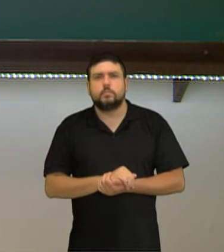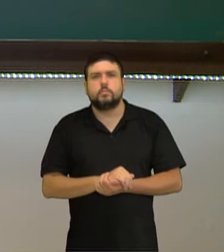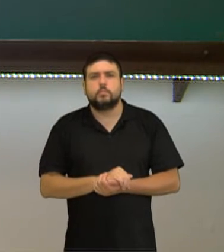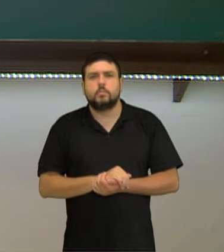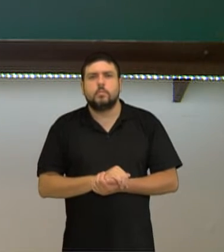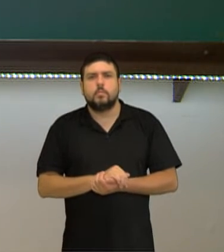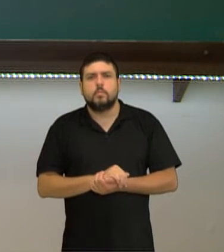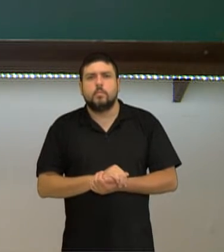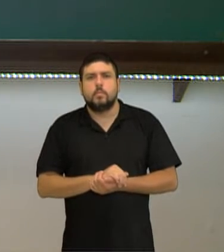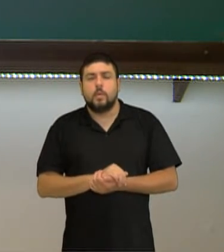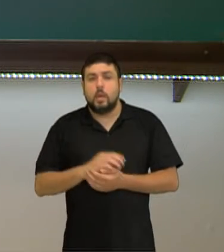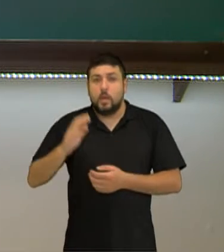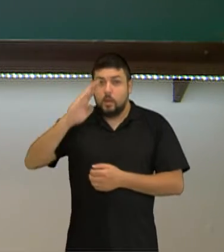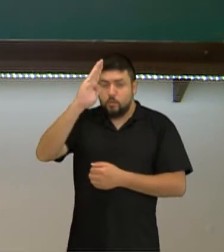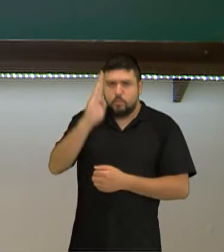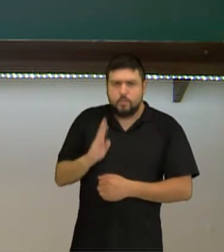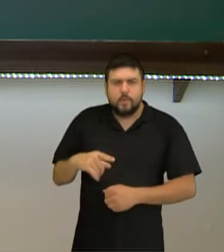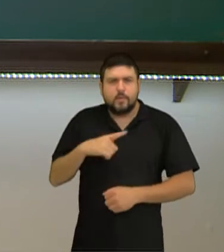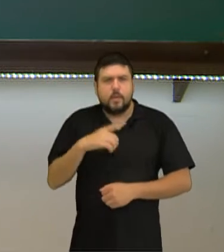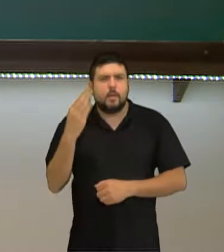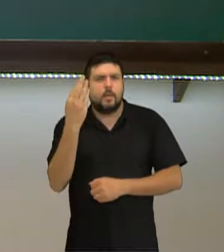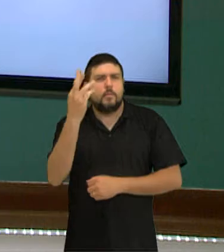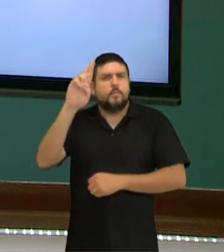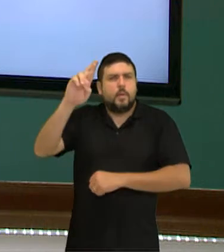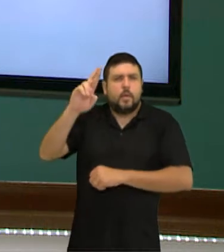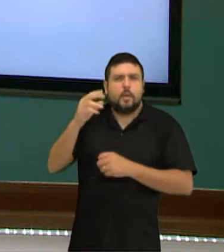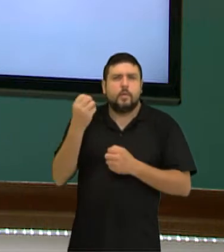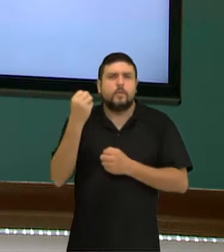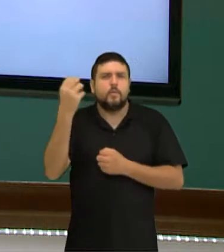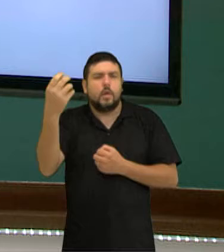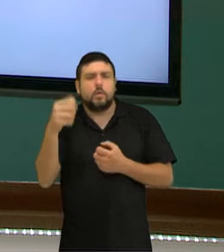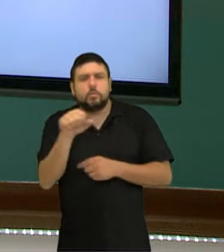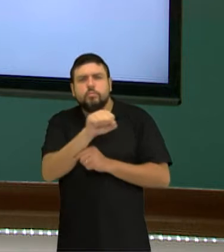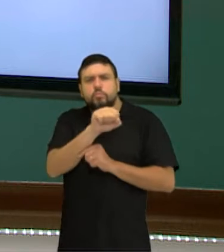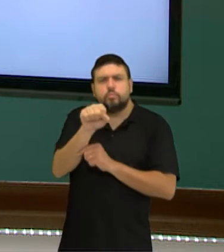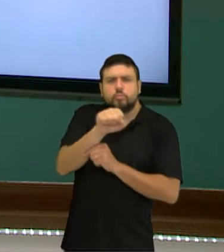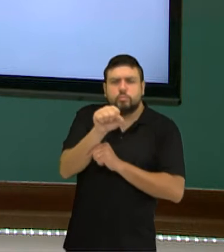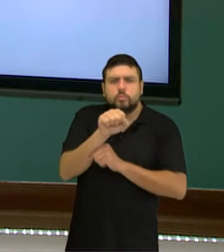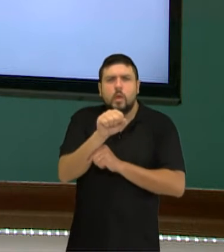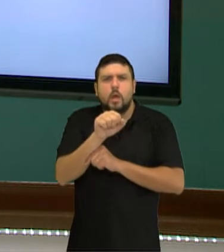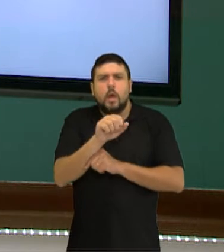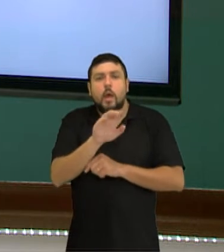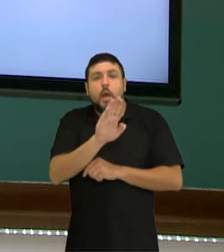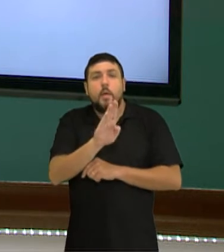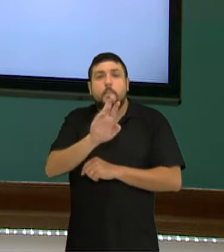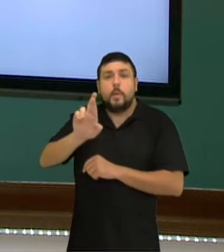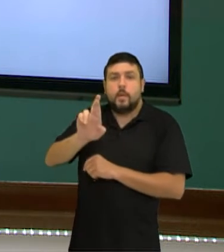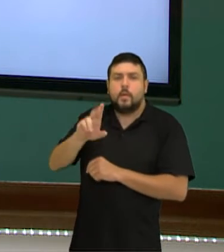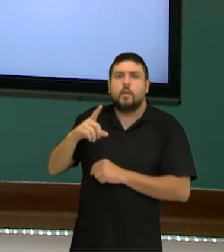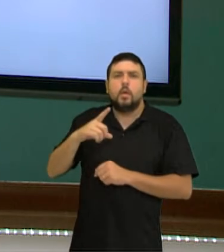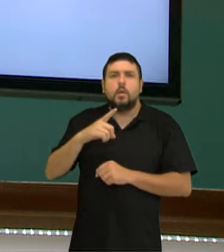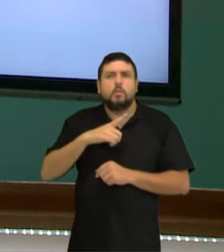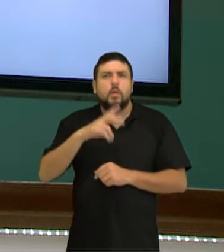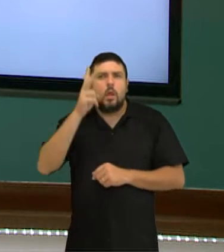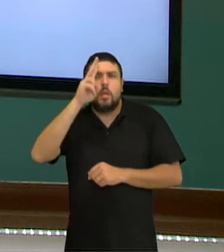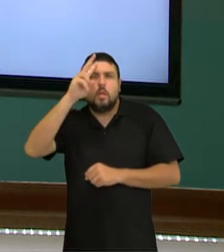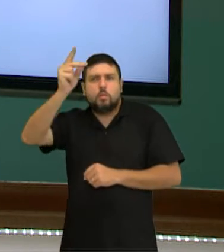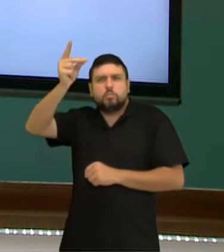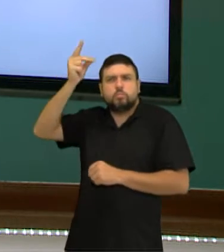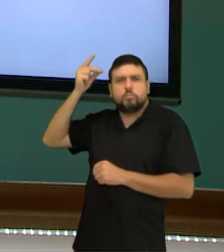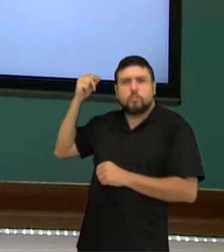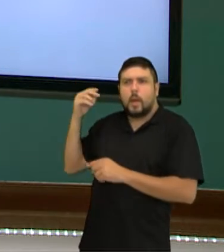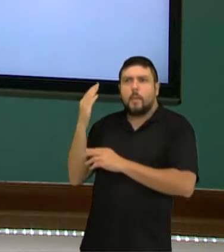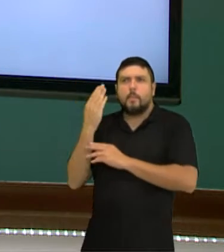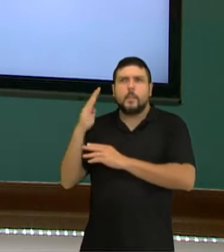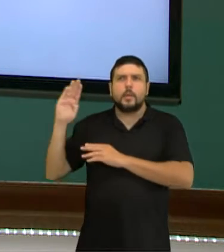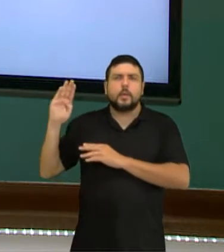no Brasil, como a Raposo Tavares, a Fernão Dias e a própria rodovia dos Bandeirantes, levam os nomes desses bandeirantes porque